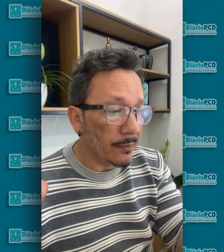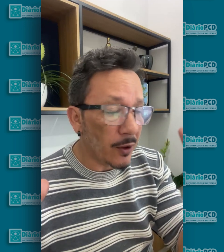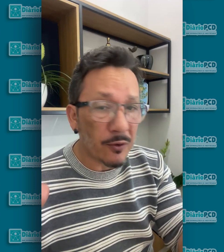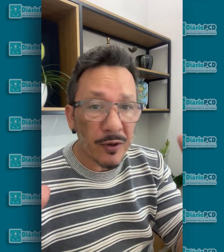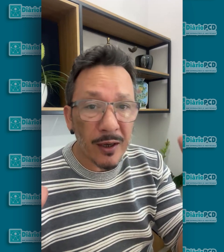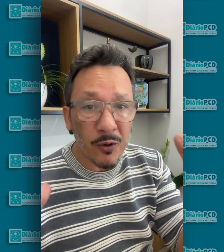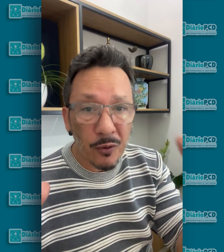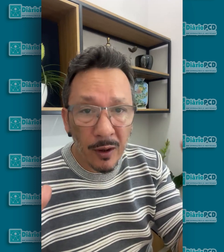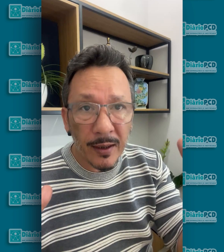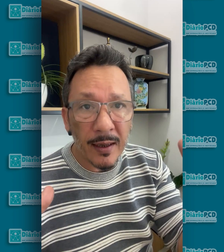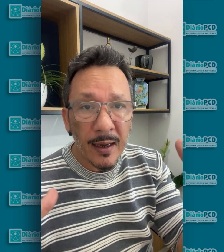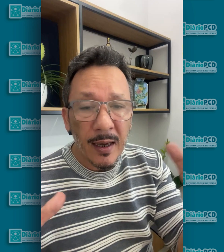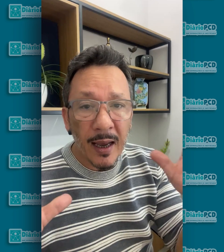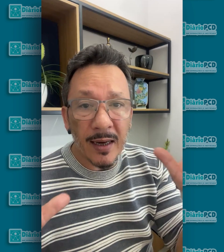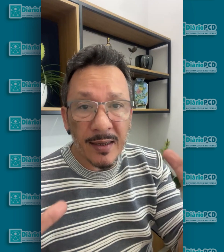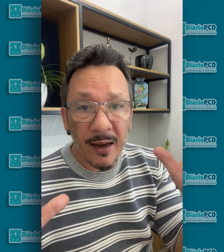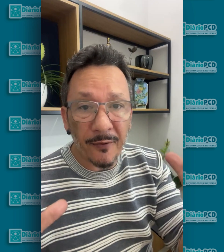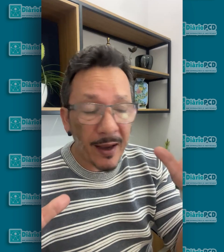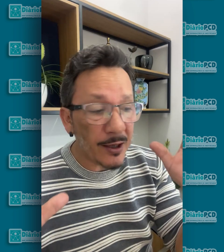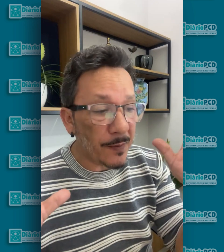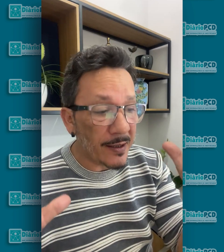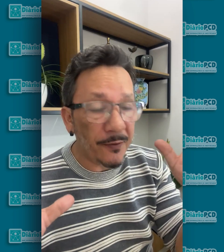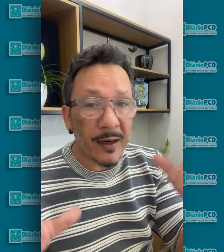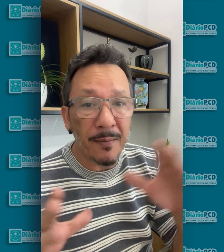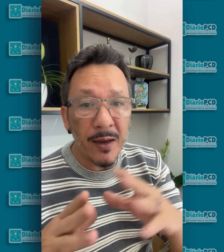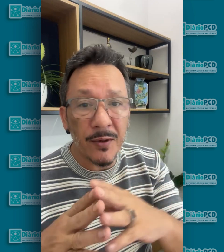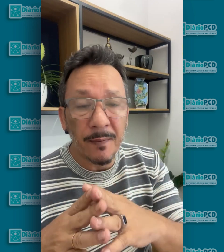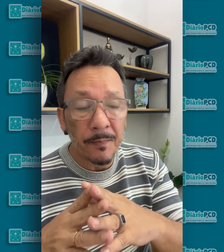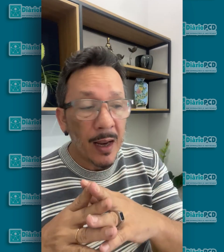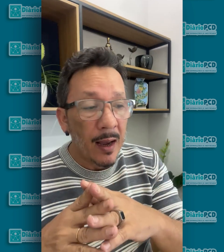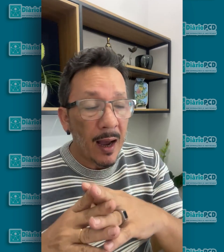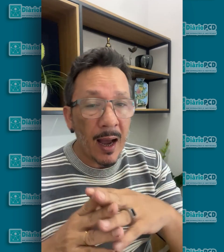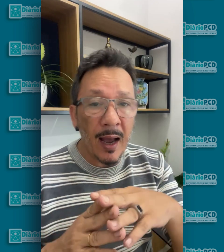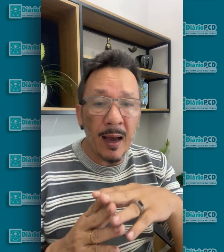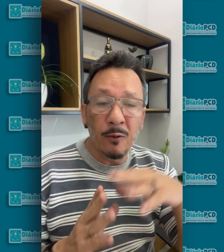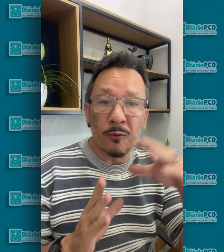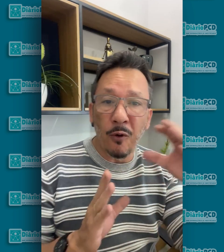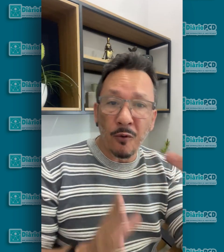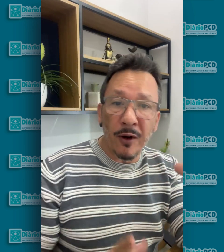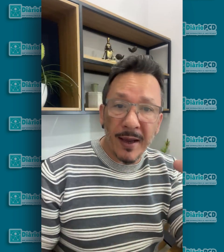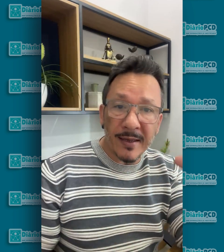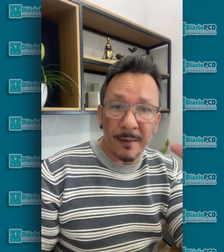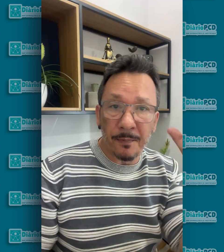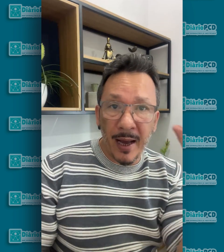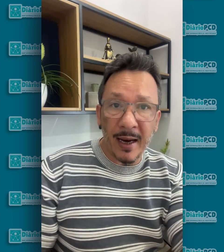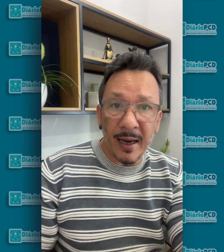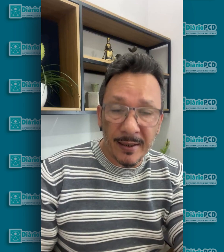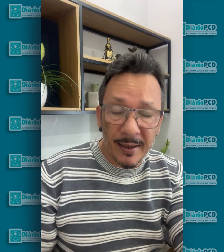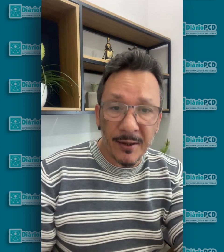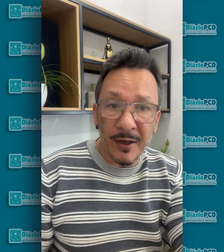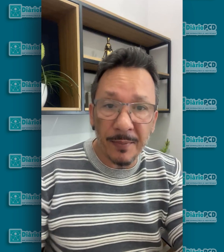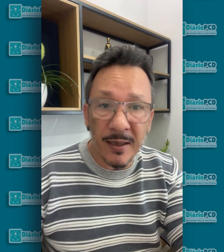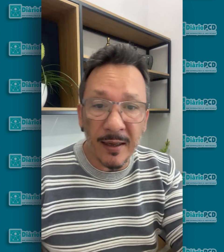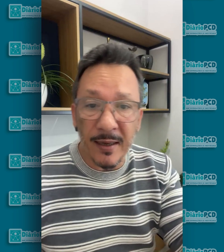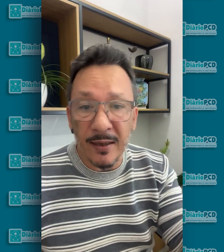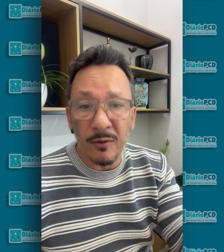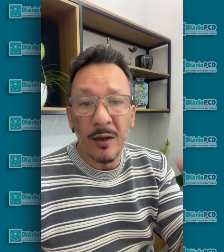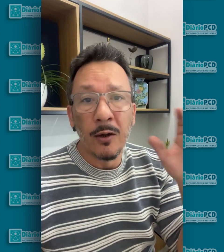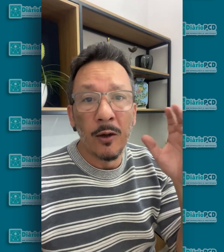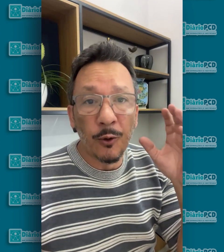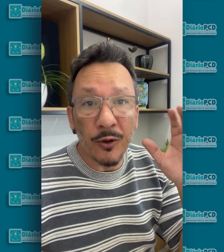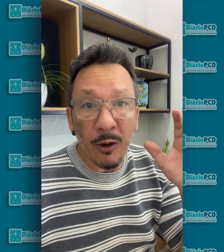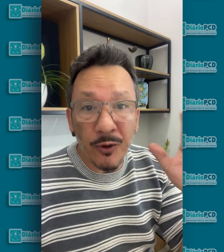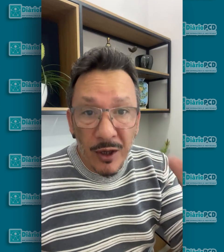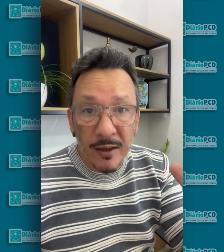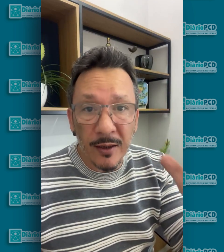que nós conseguimos ontem, ela se refere especificamente à concorrência para a cadeira de